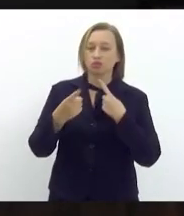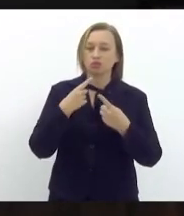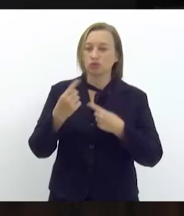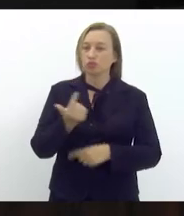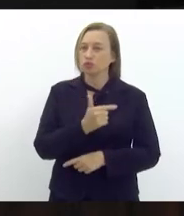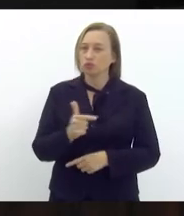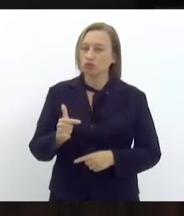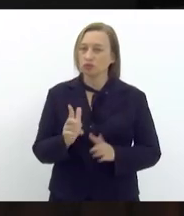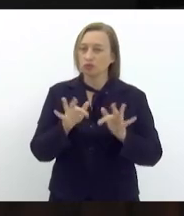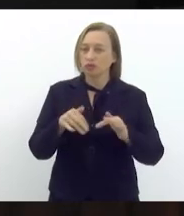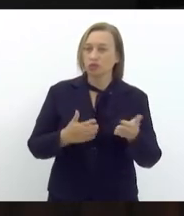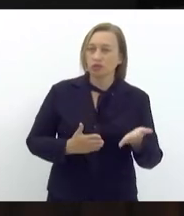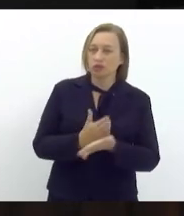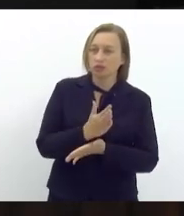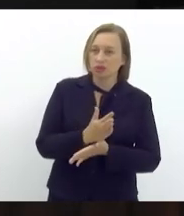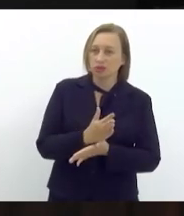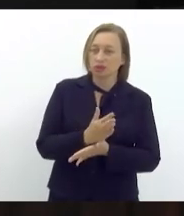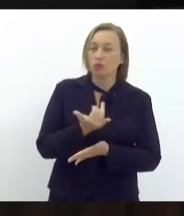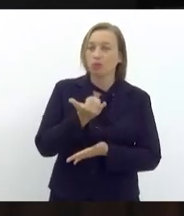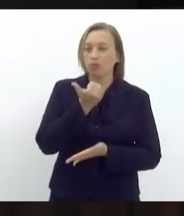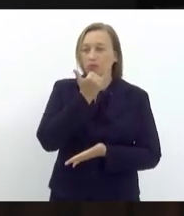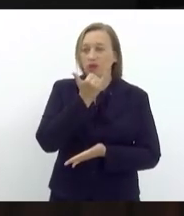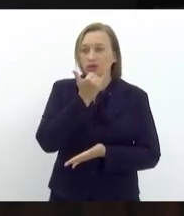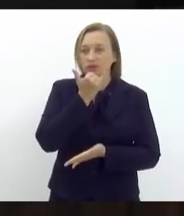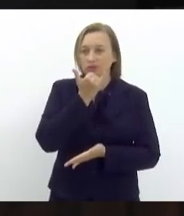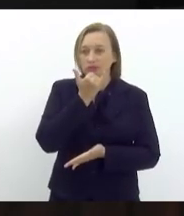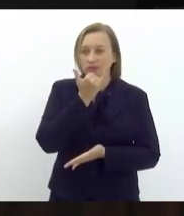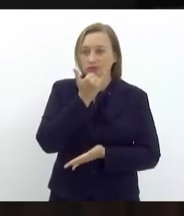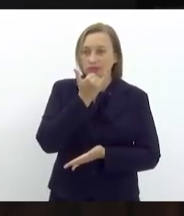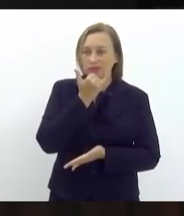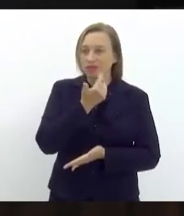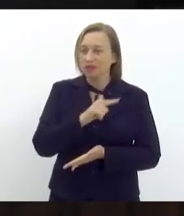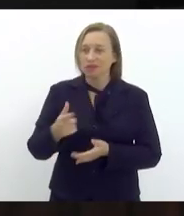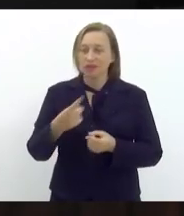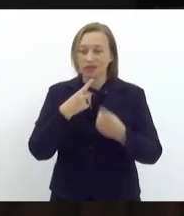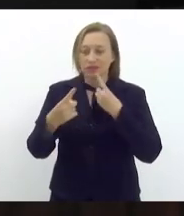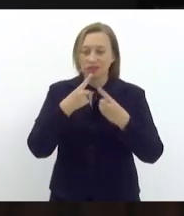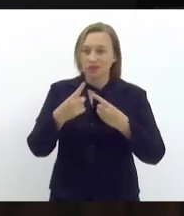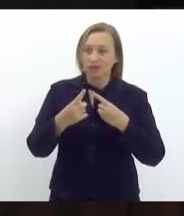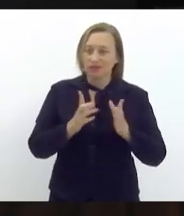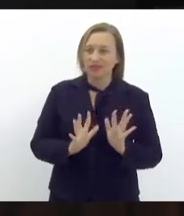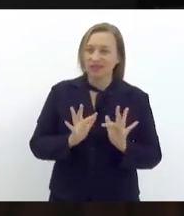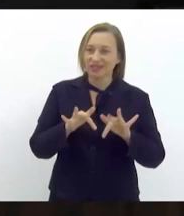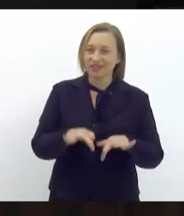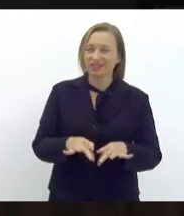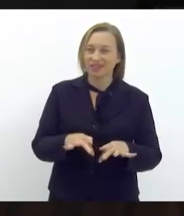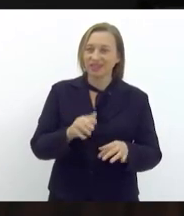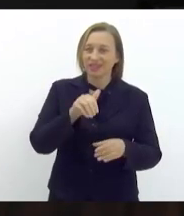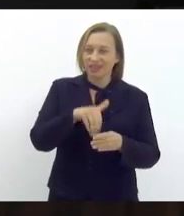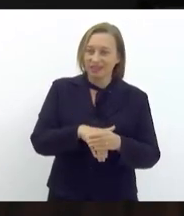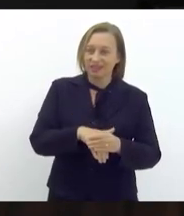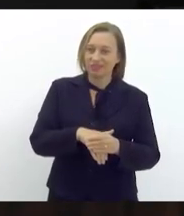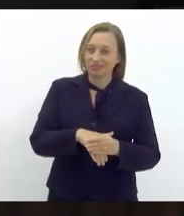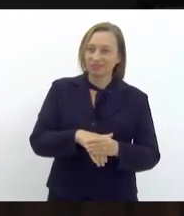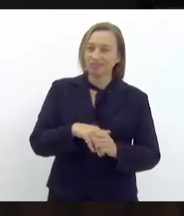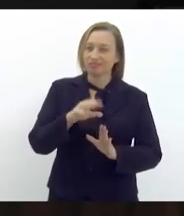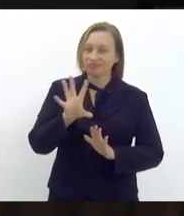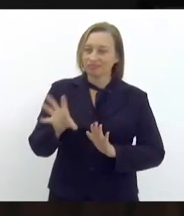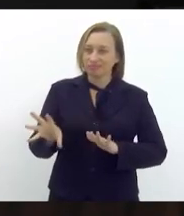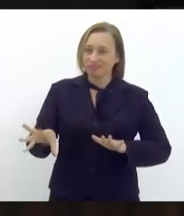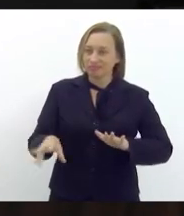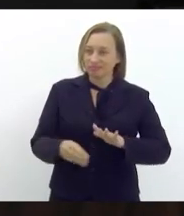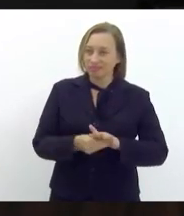discussão senhores que aprovam em Maneço ah perdão não havendo mais quem quer discutir encerrada a discussão em votação as emendas